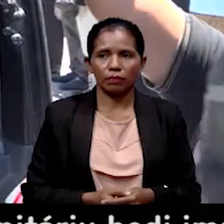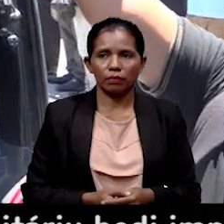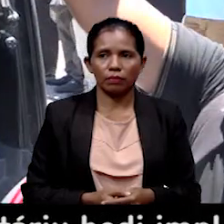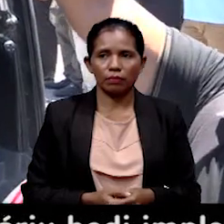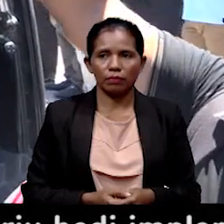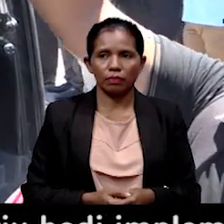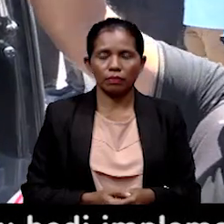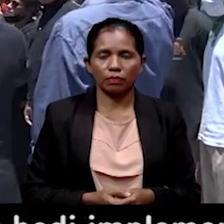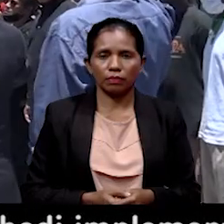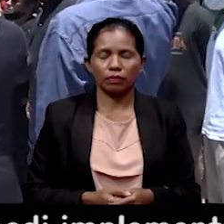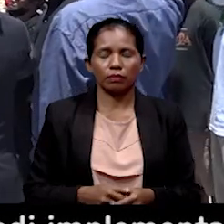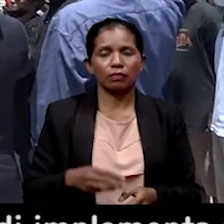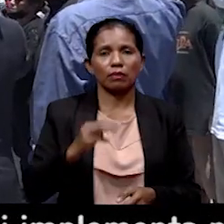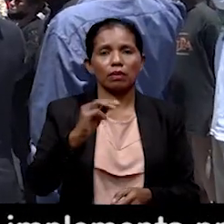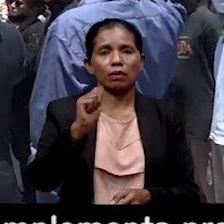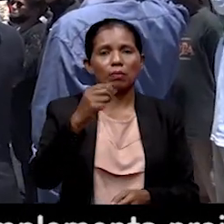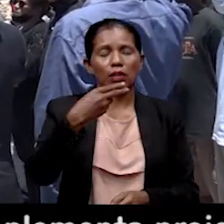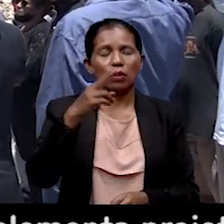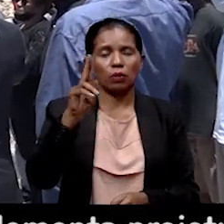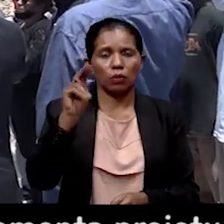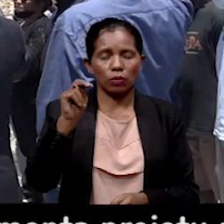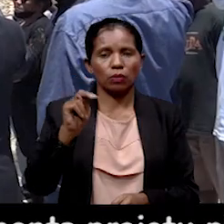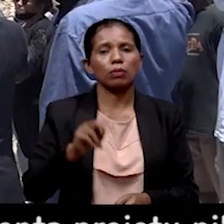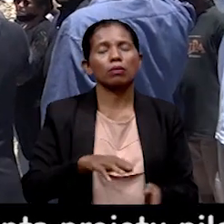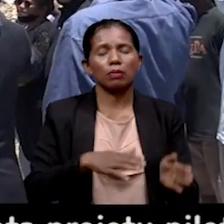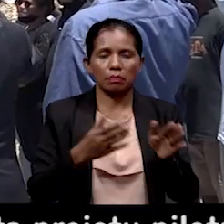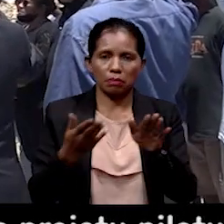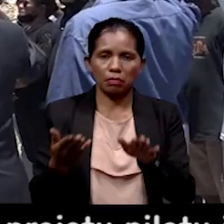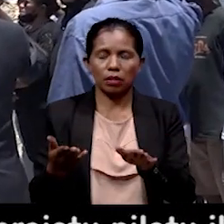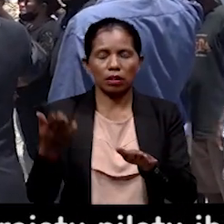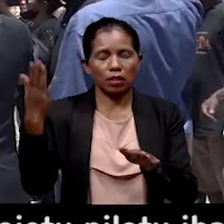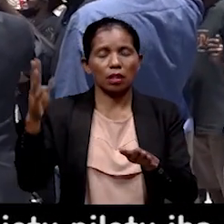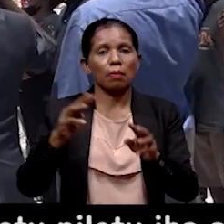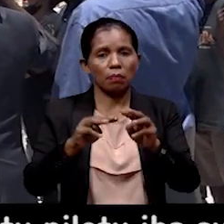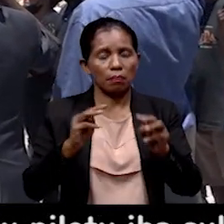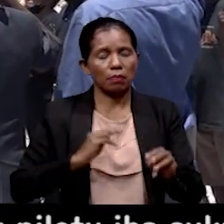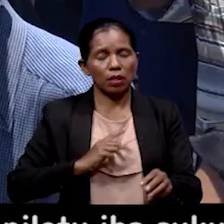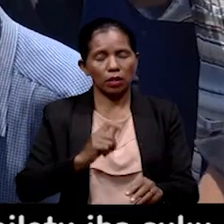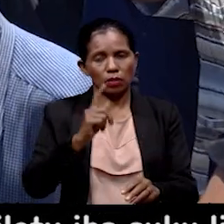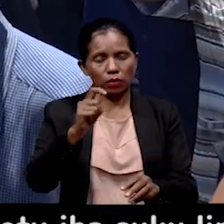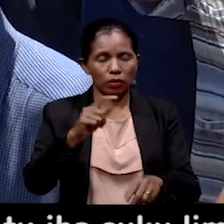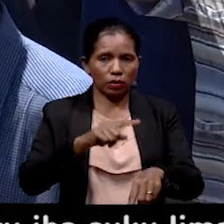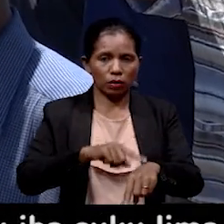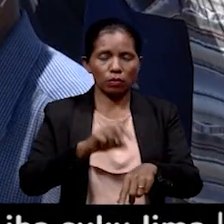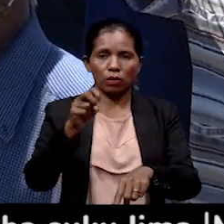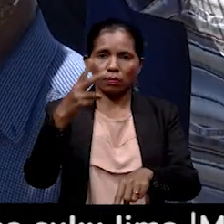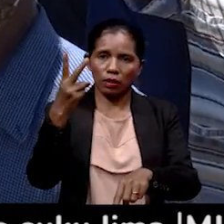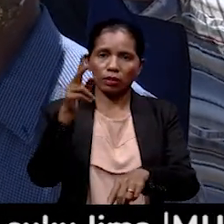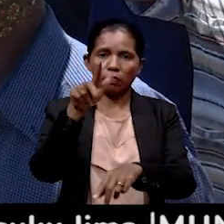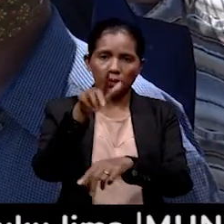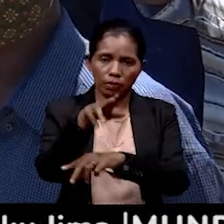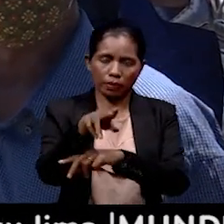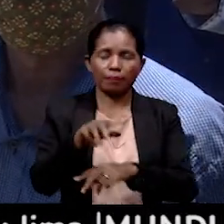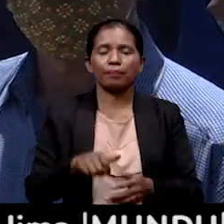Saudoso Mahunu Bulere Karatayano, toia niaknua Moris Fatin Laleia Manatutu, tuku sanresin rua meudia. No